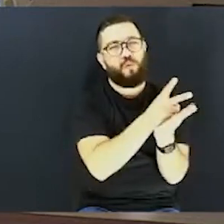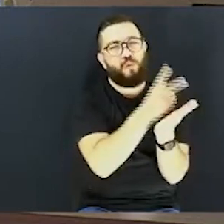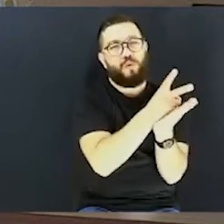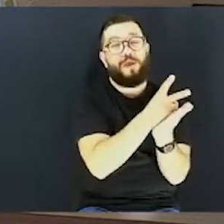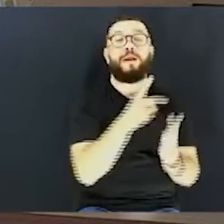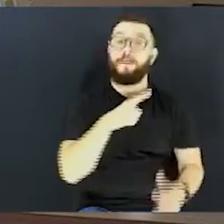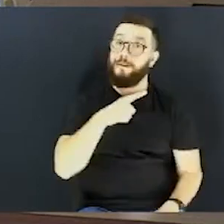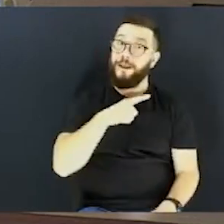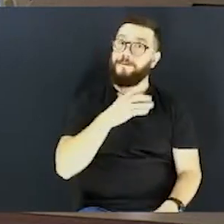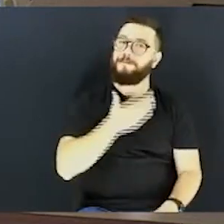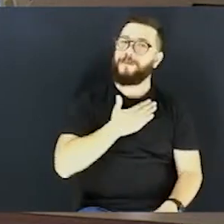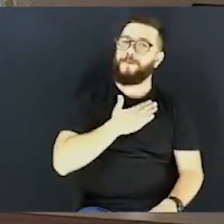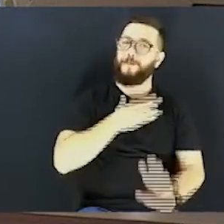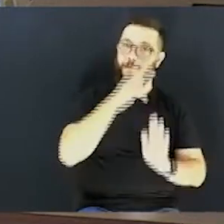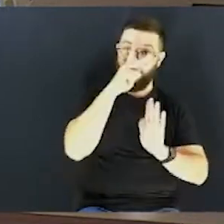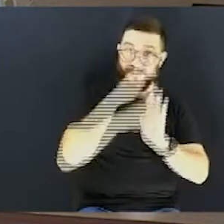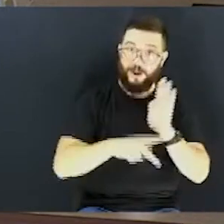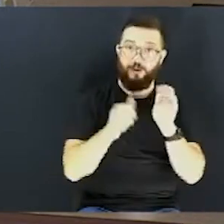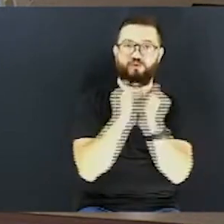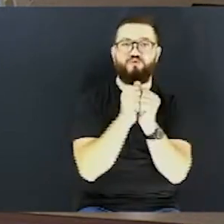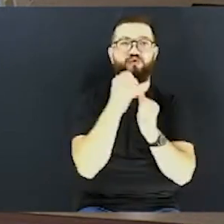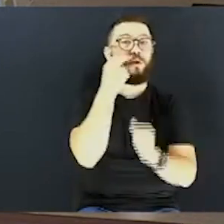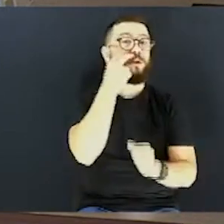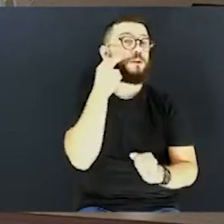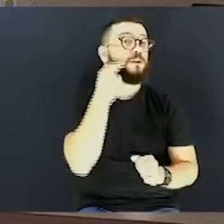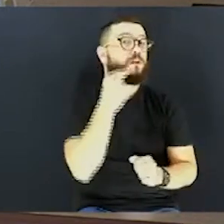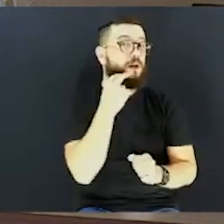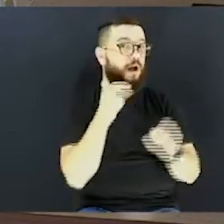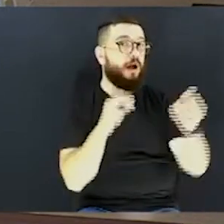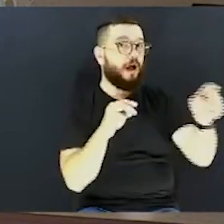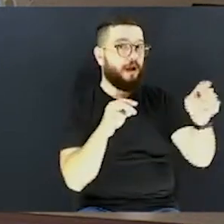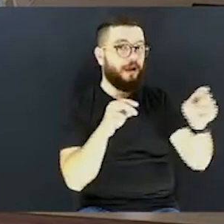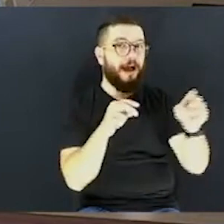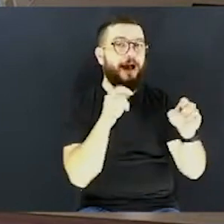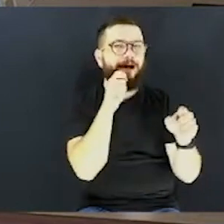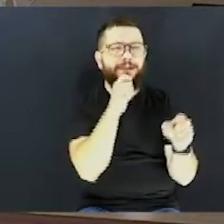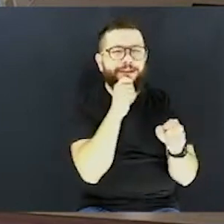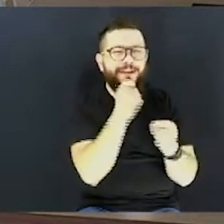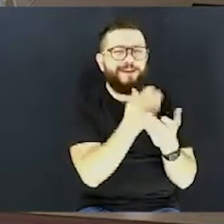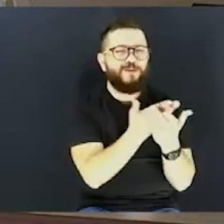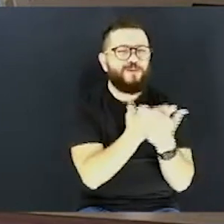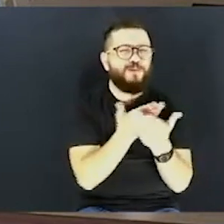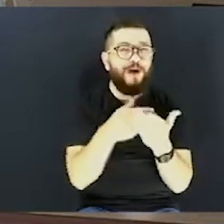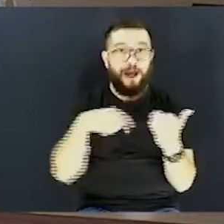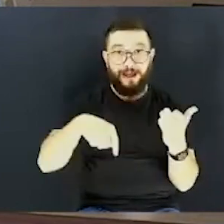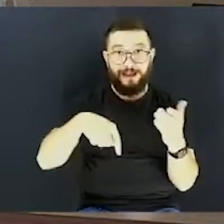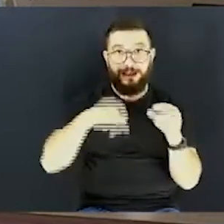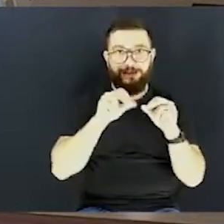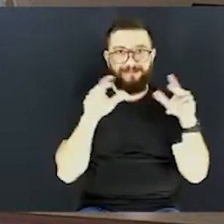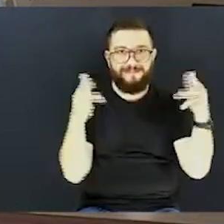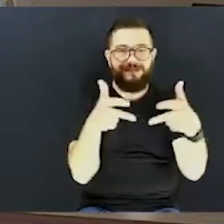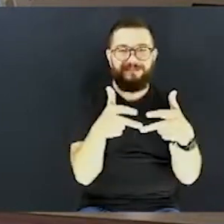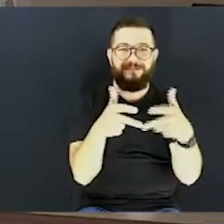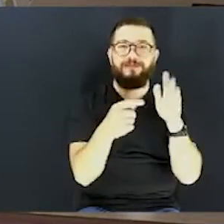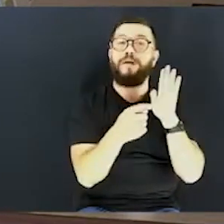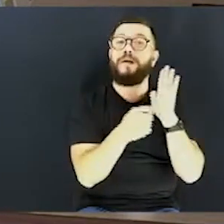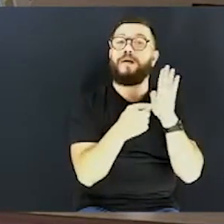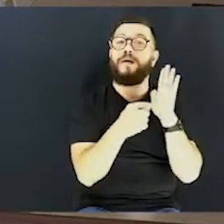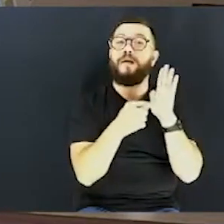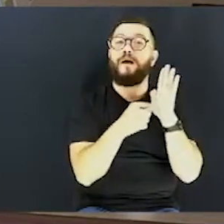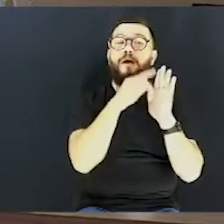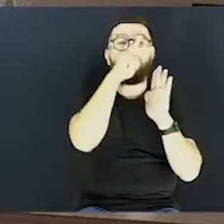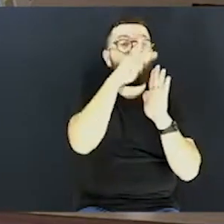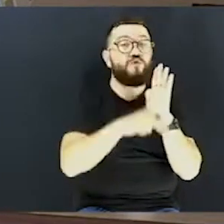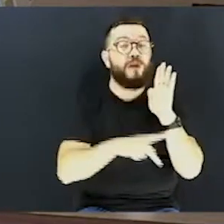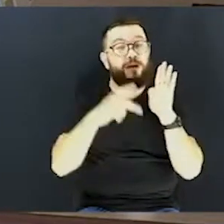parceria com a vereadora Indiara Barbosa, que tramita aqui nessa casa, que está pronto, inclusive, para vir para o plenário, que é justamente o Plano Municipal de